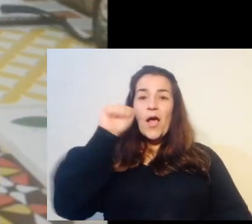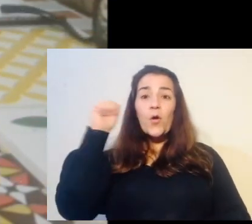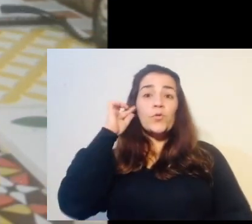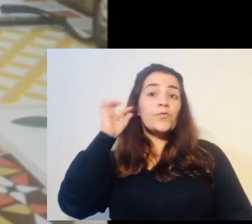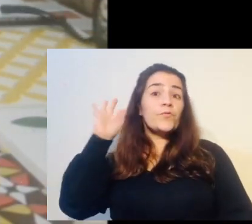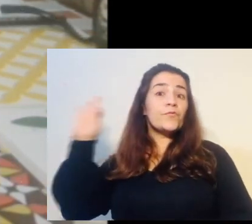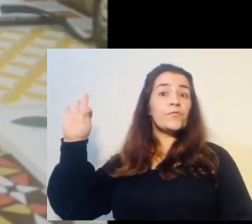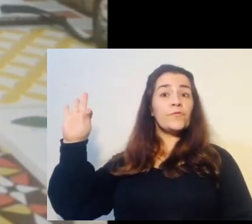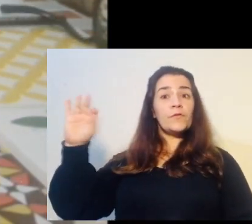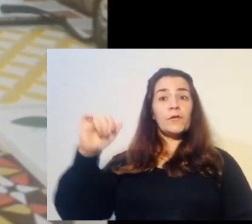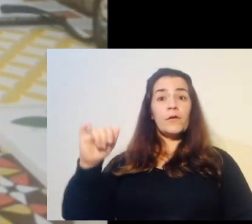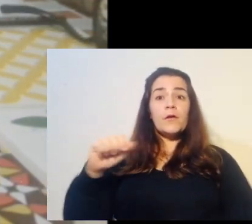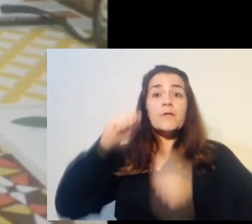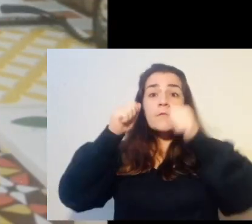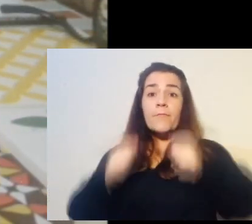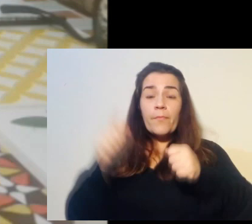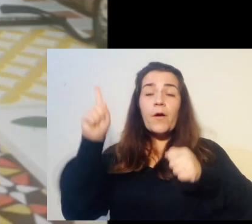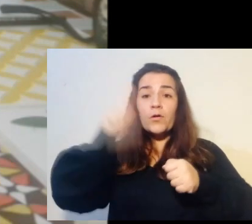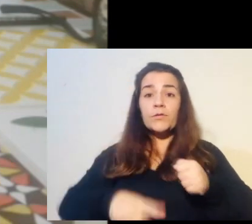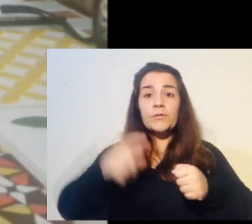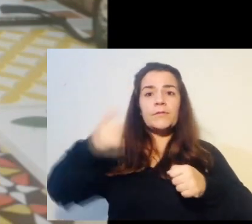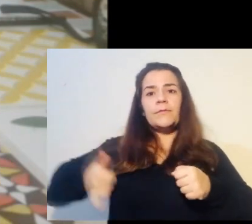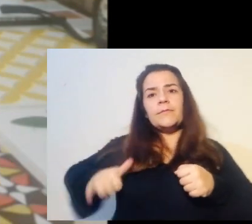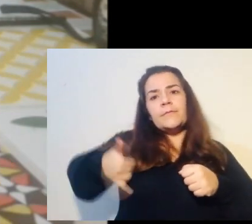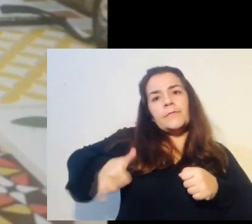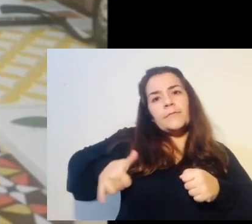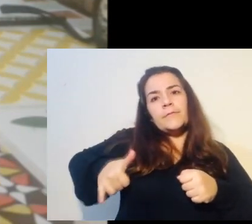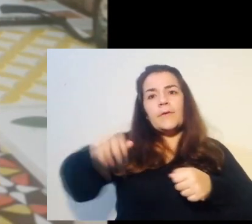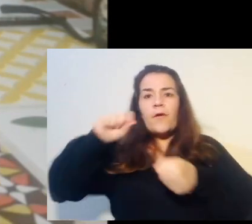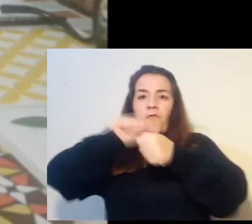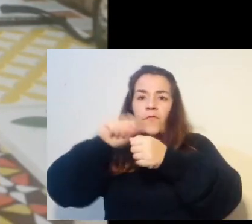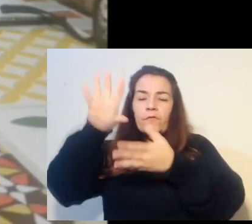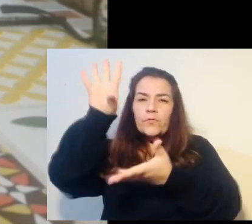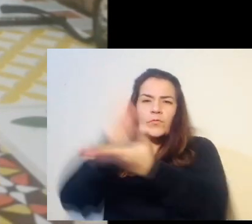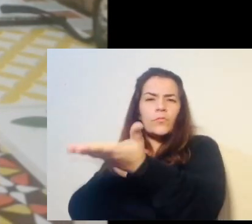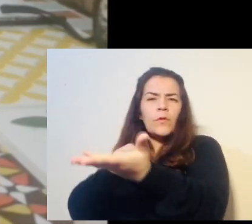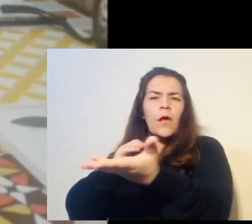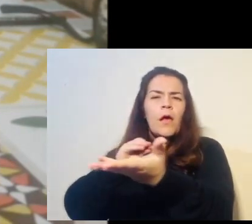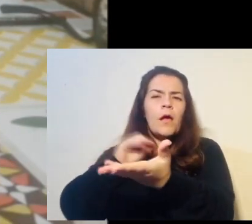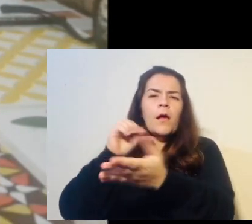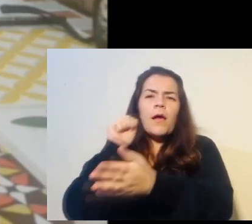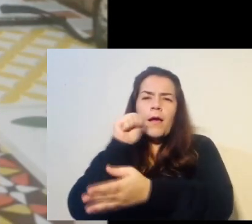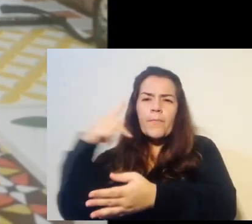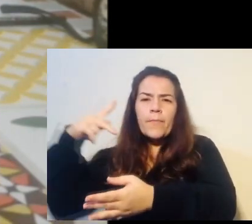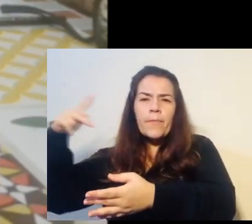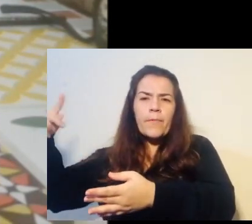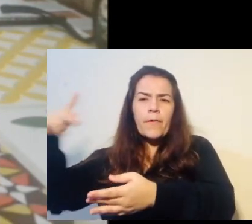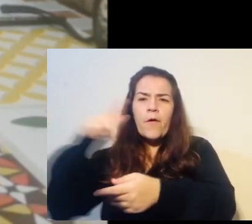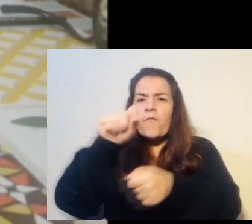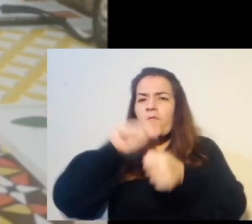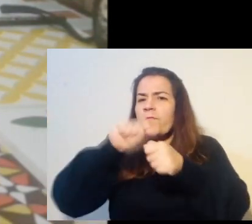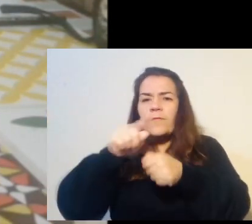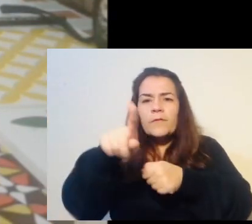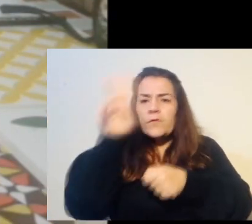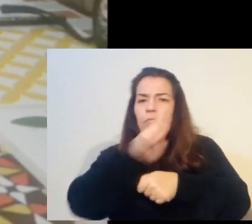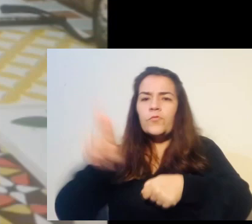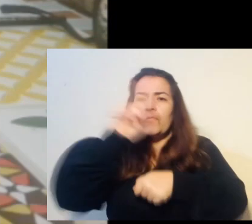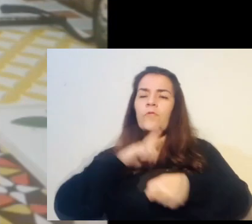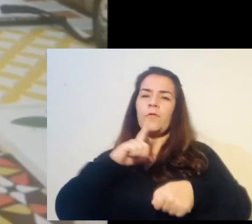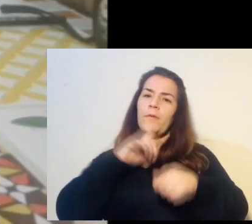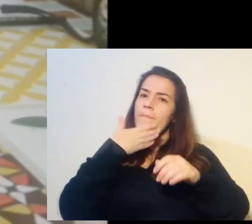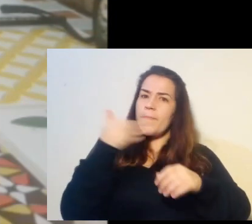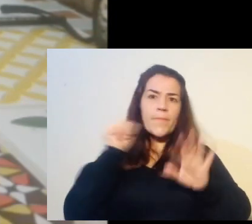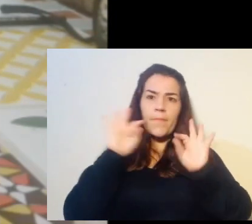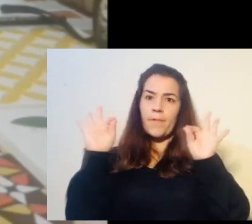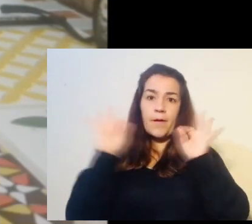Afinador. Esse afinador pode ser tanto de celular, que você baixa no aplicativo, computador que tem online, ou um afinador profissional, quem tiver, é